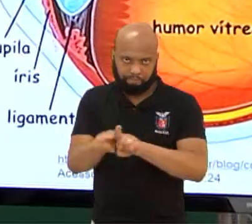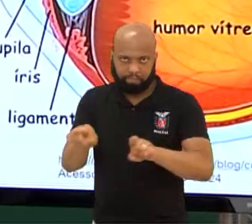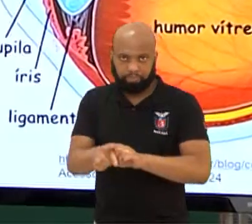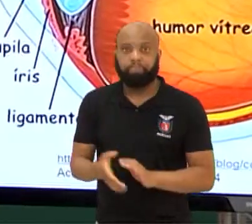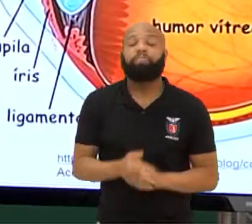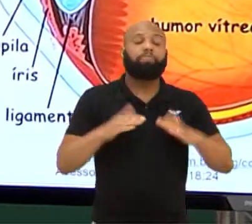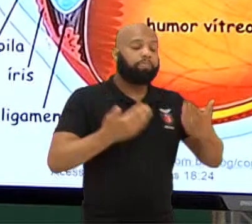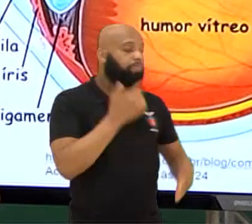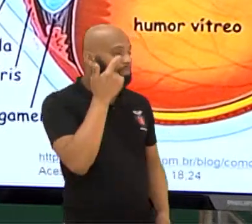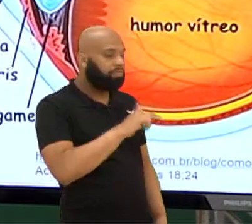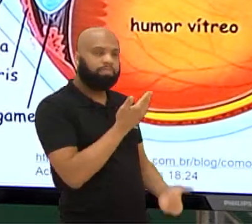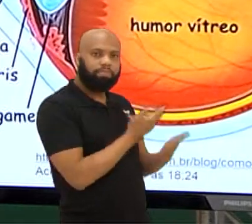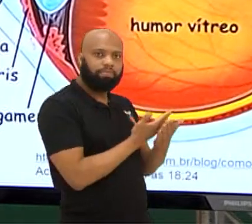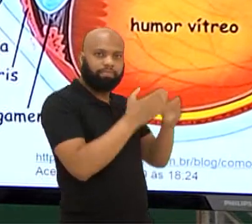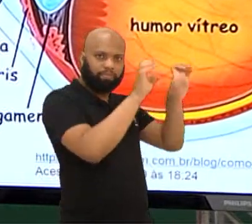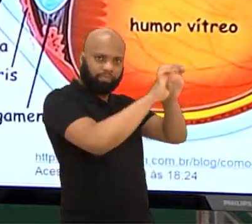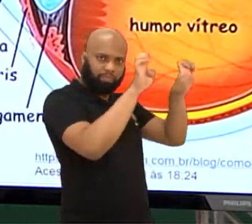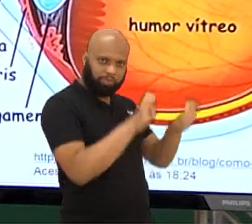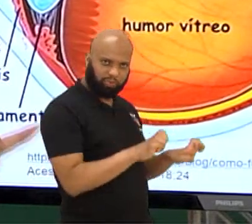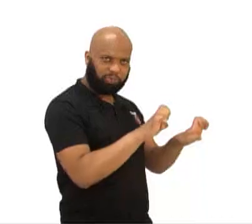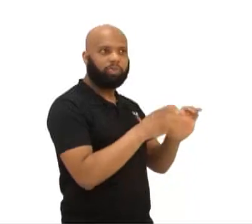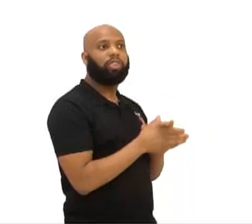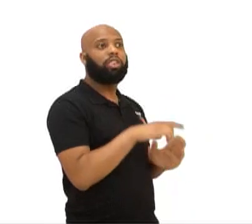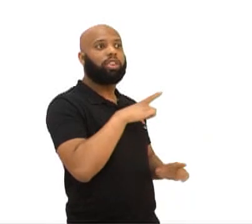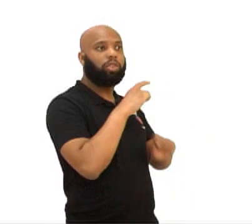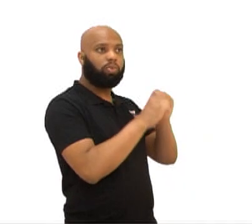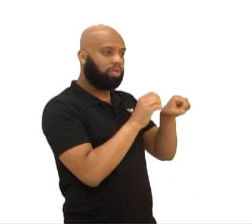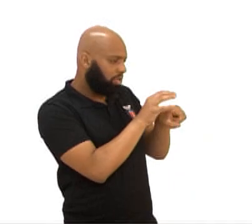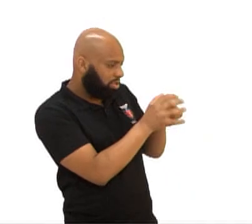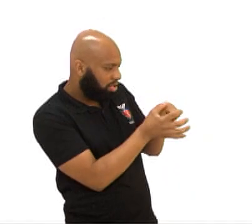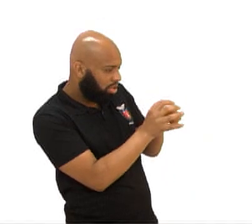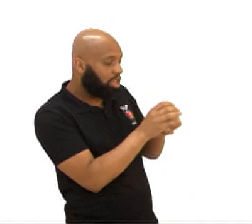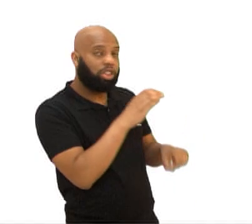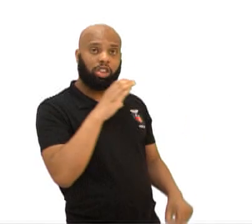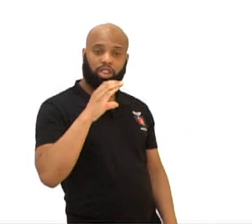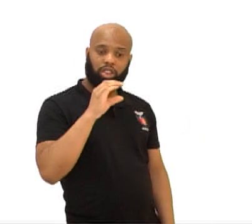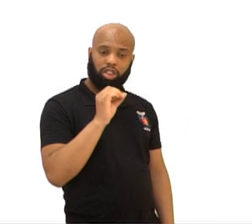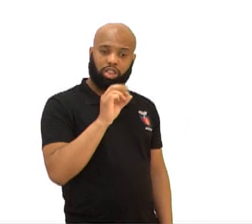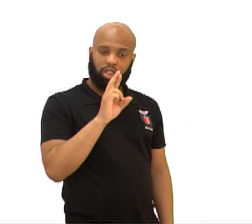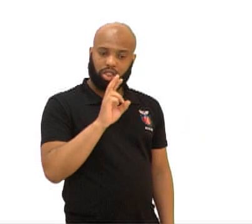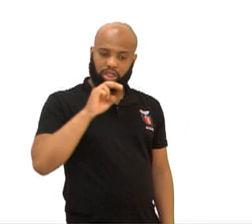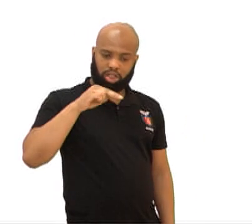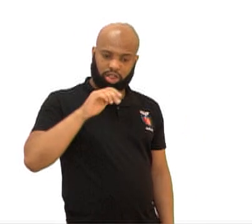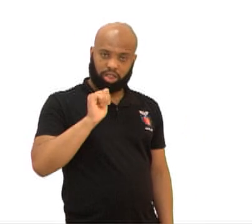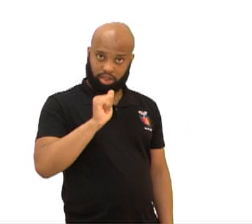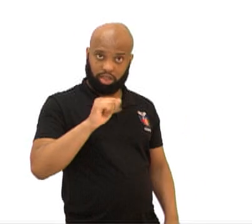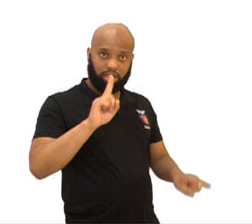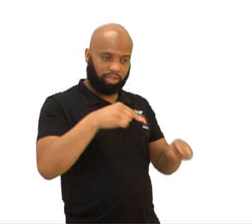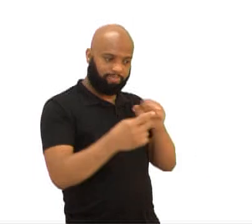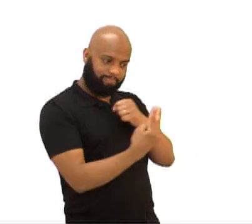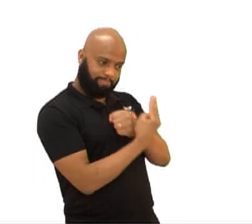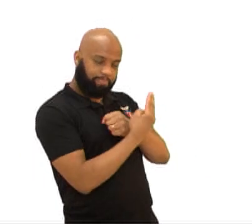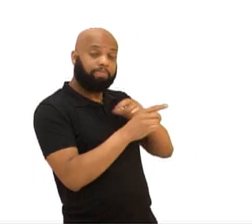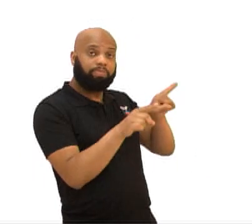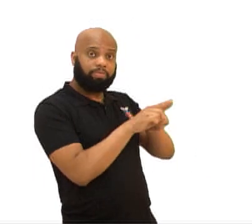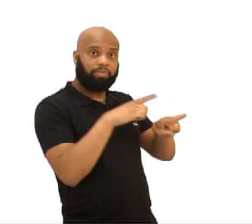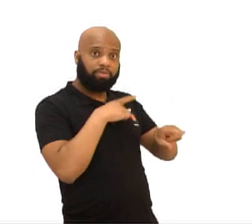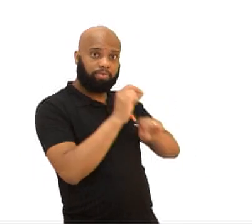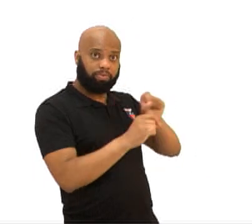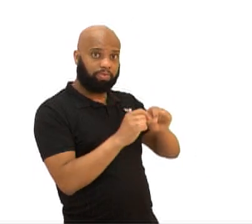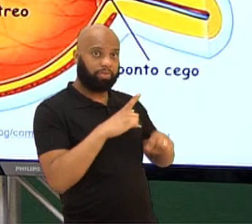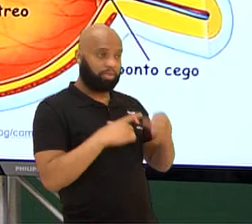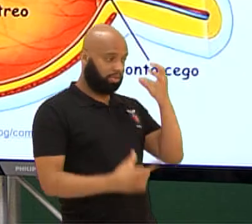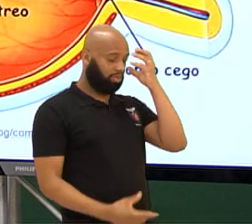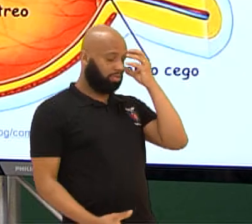professor Jorge já havia mencionado. Temos aqui a córnea, que é um fator de proteção, que temos aqui, o cristalino, onde você vai ter uma lente,